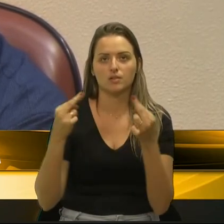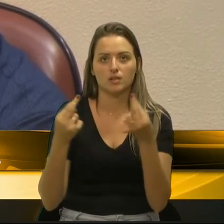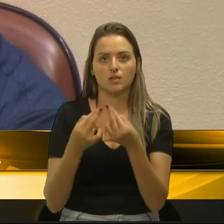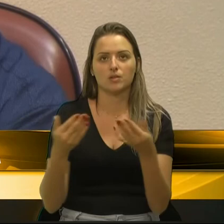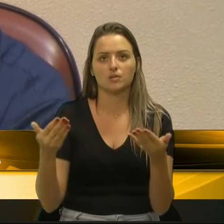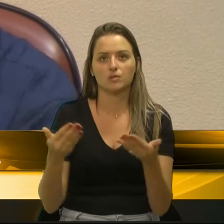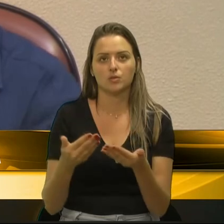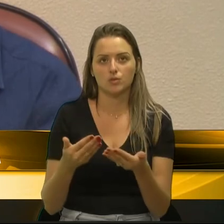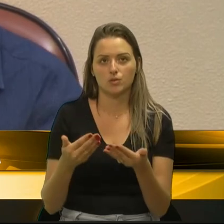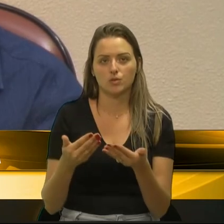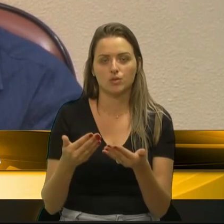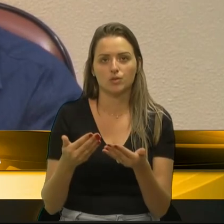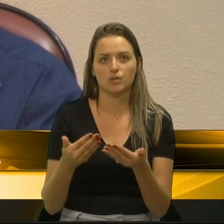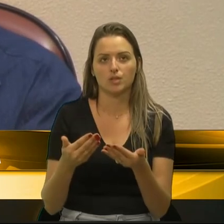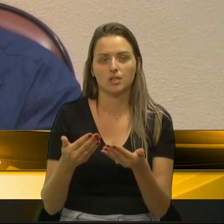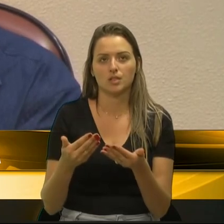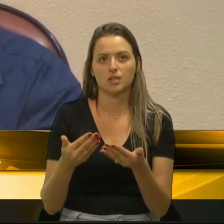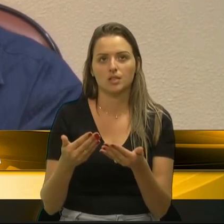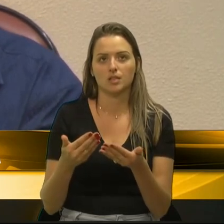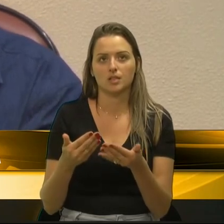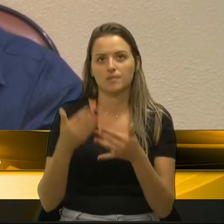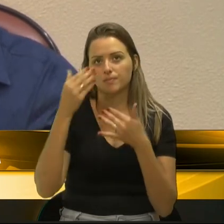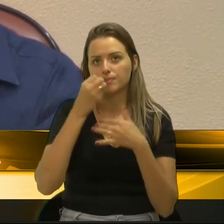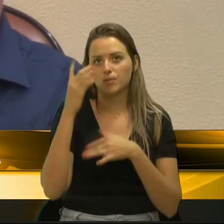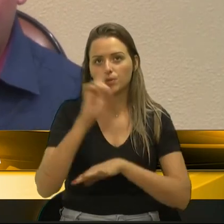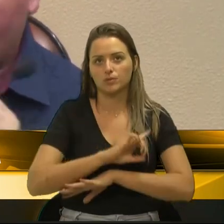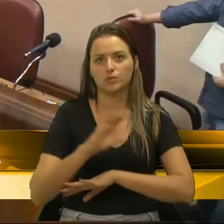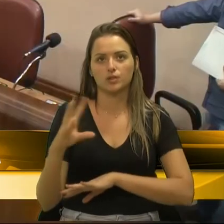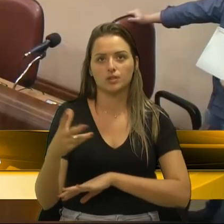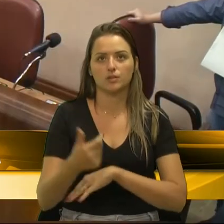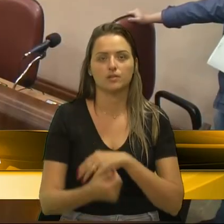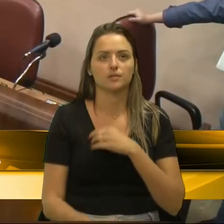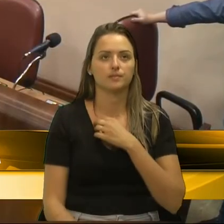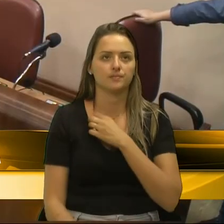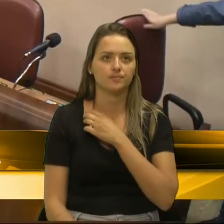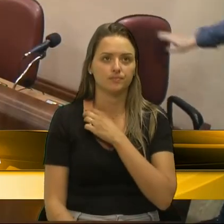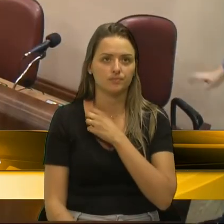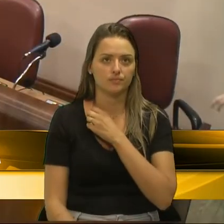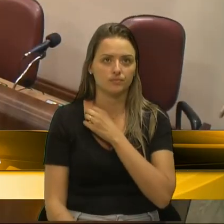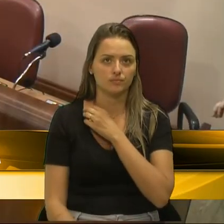presente sessão ordinária. Muito bom dia a todos.